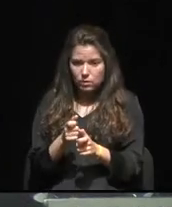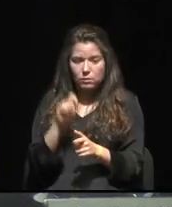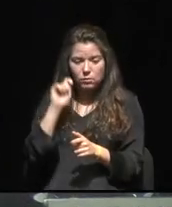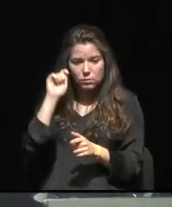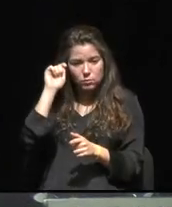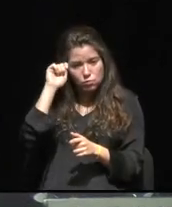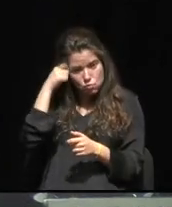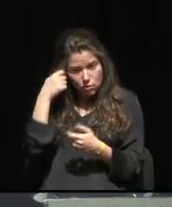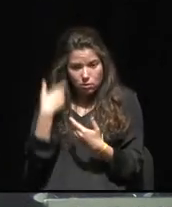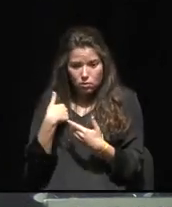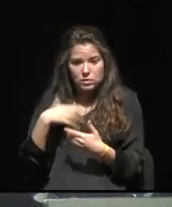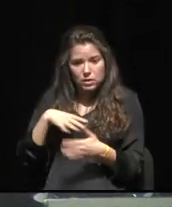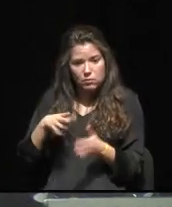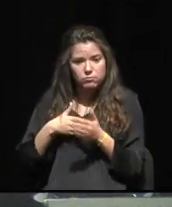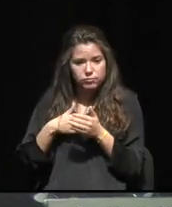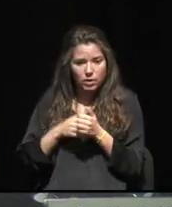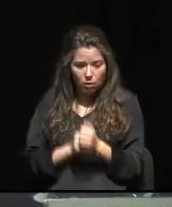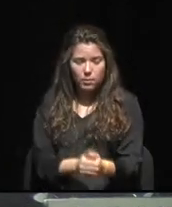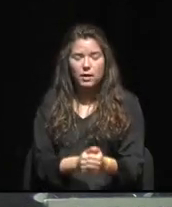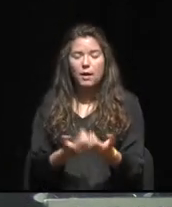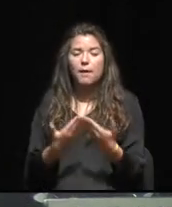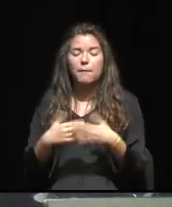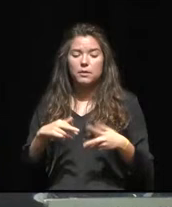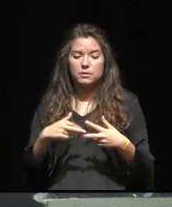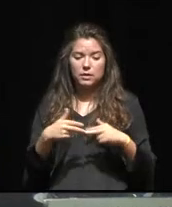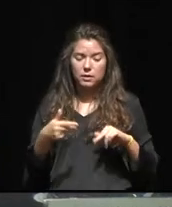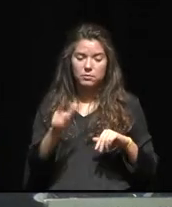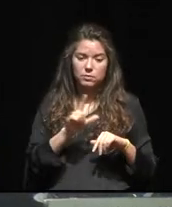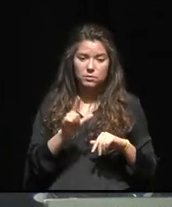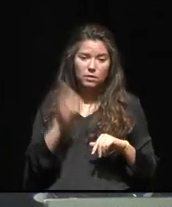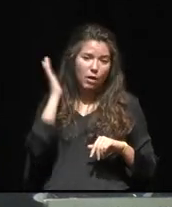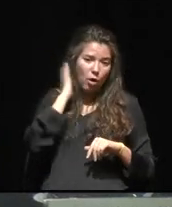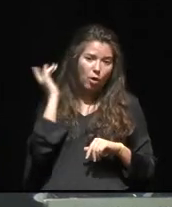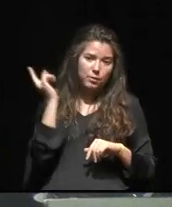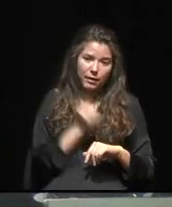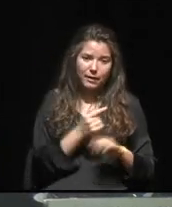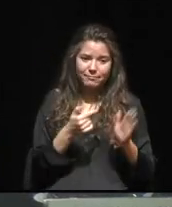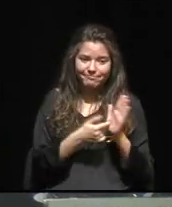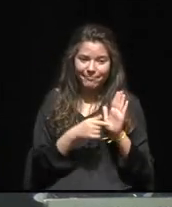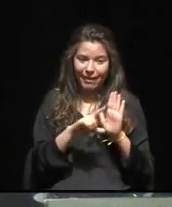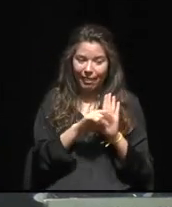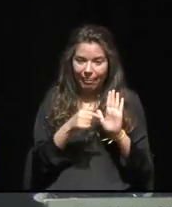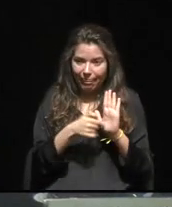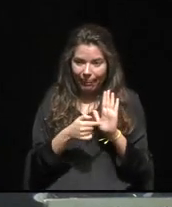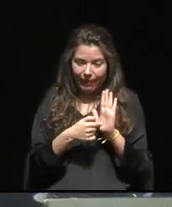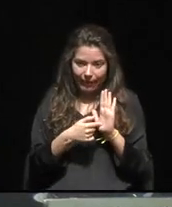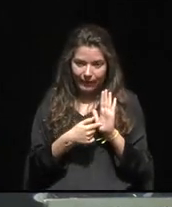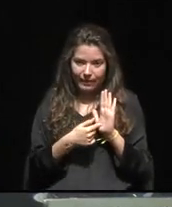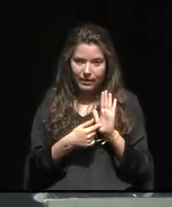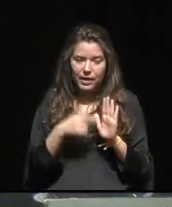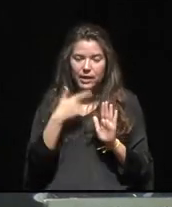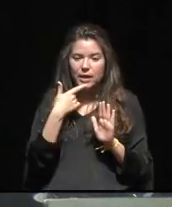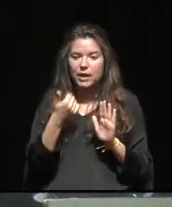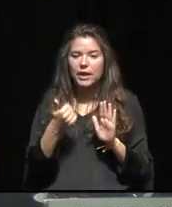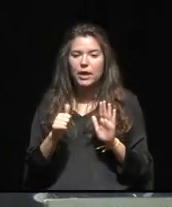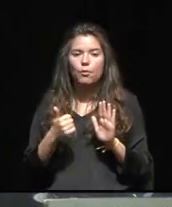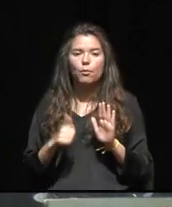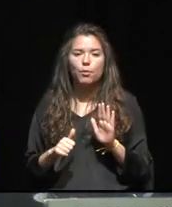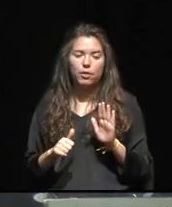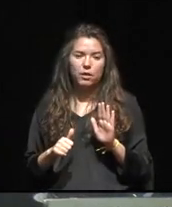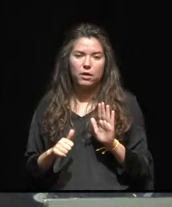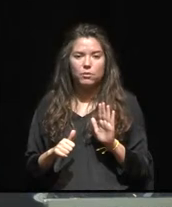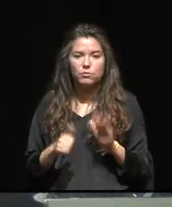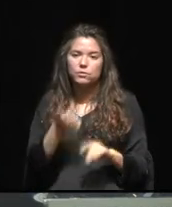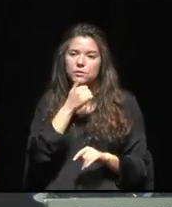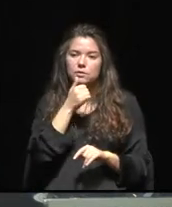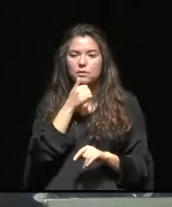esta situação mas a Câmara Municipal de Lisboa tá obrigada ao princípio da legalidade nós não podemos fazer uma uma